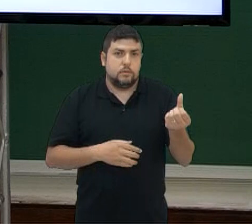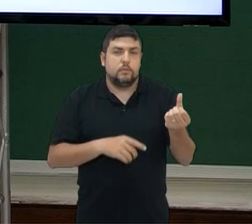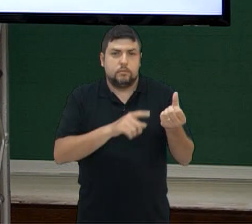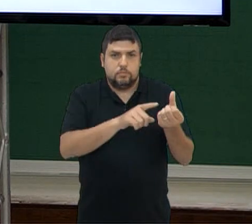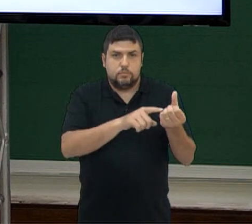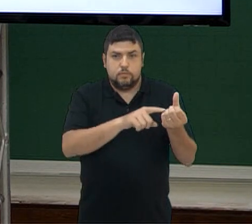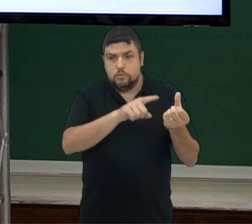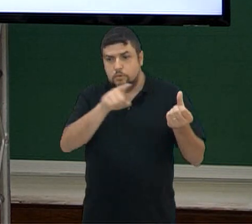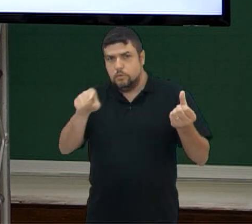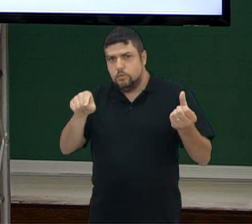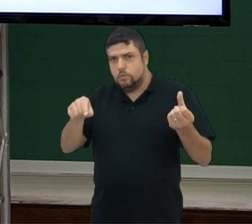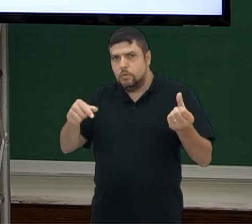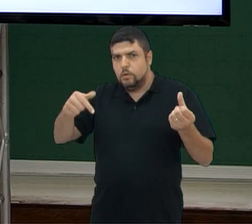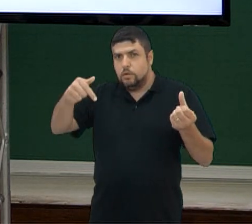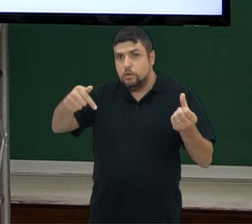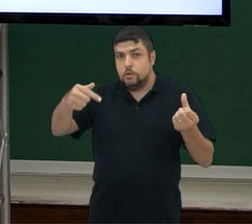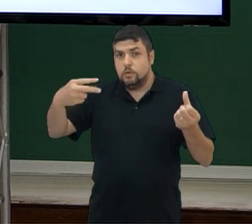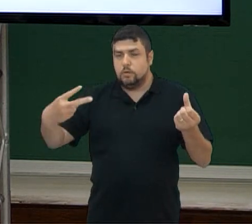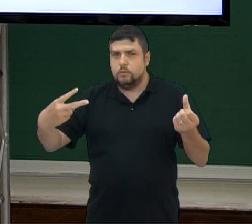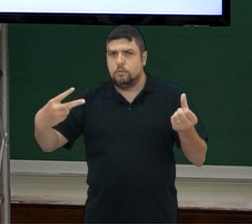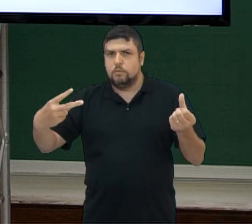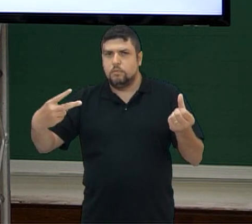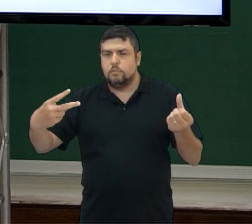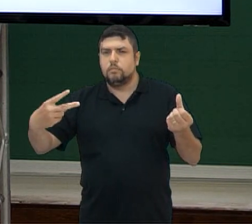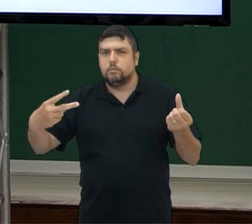O segundo é 72.